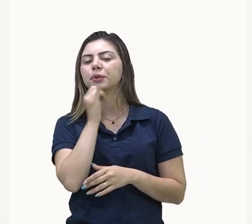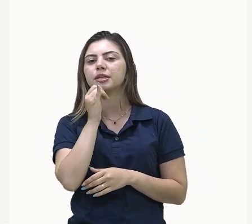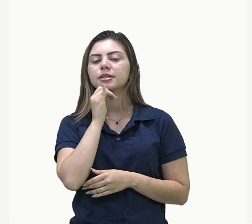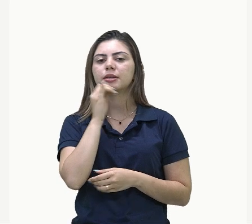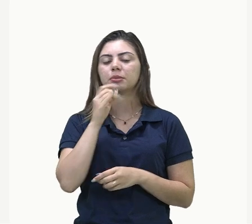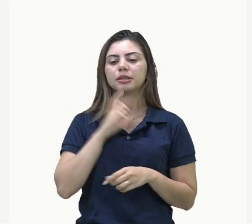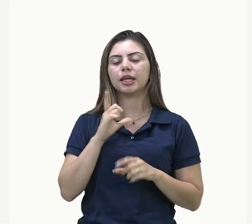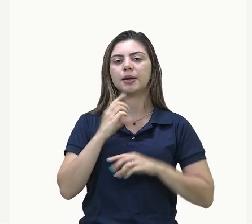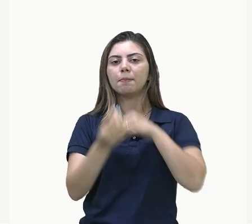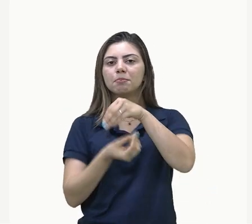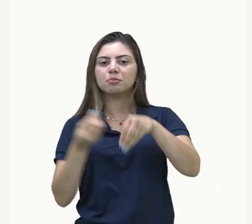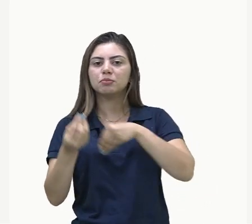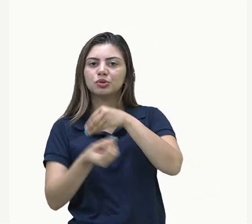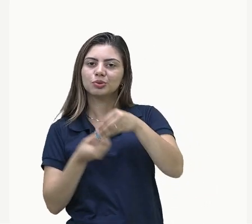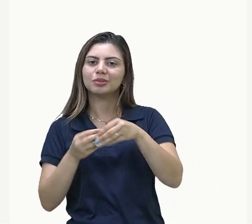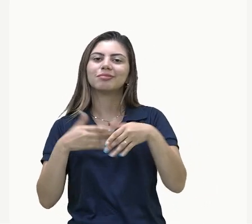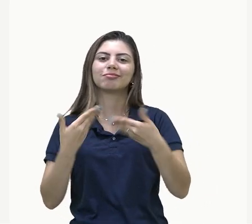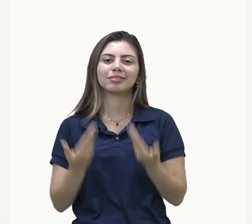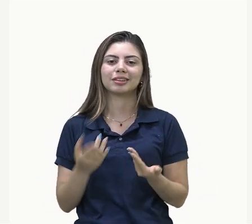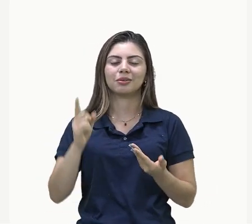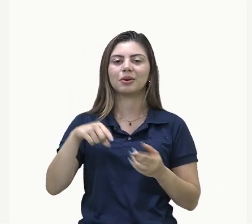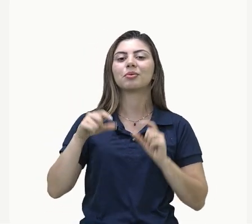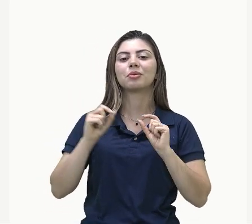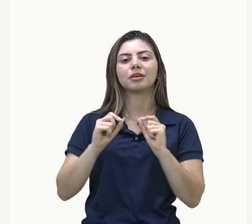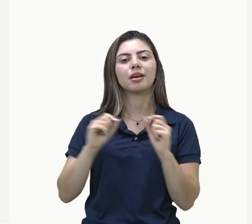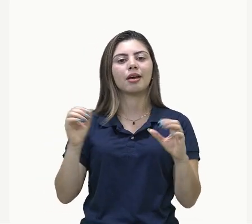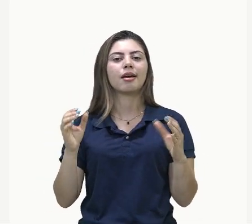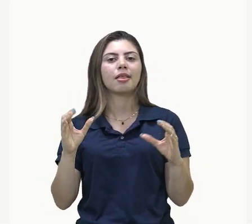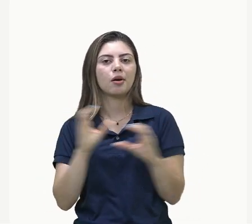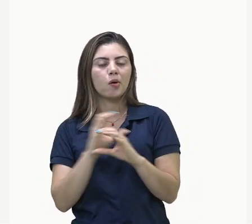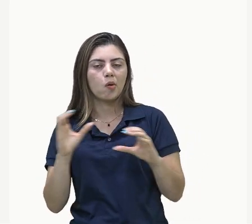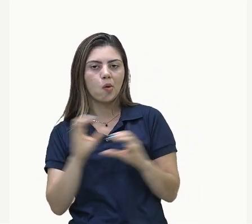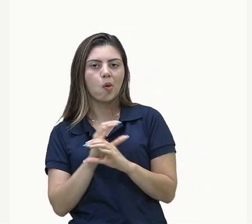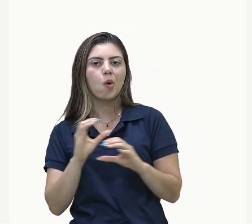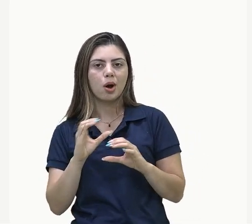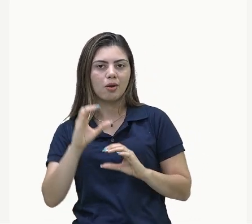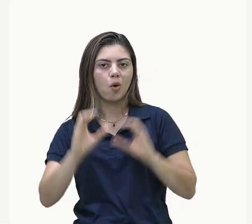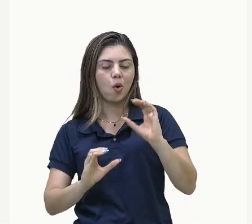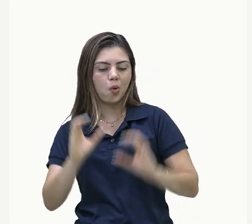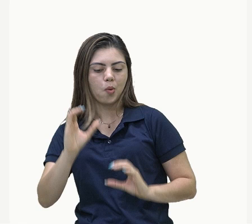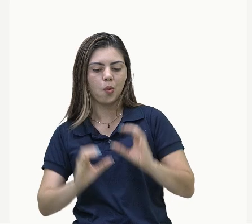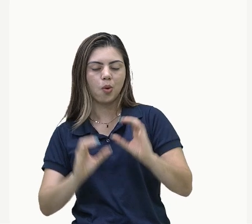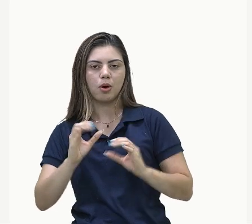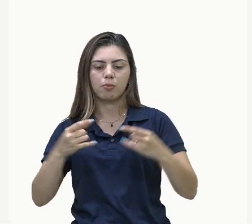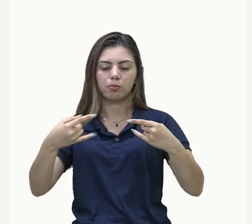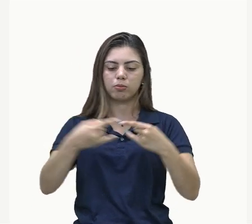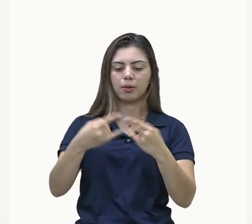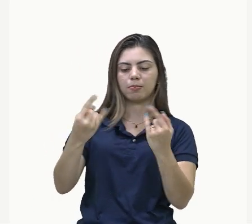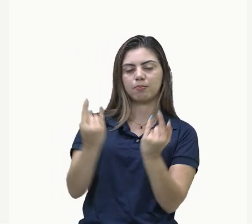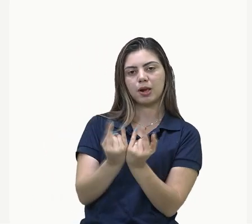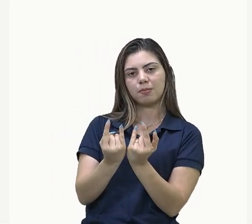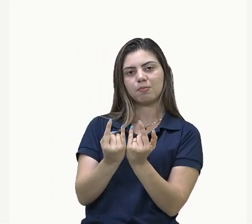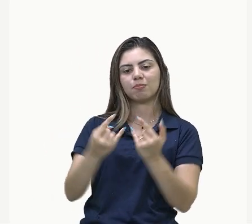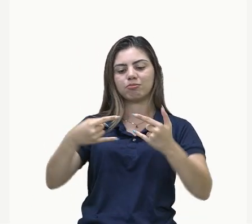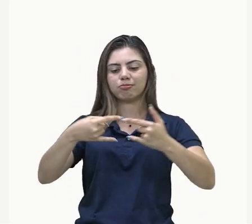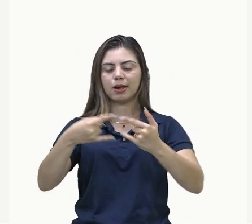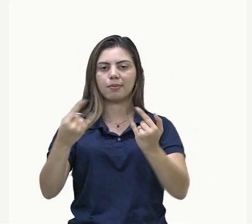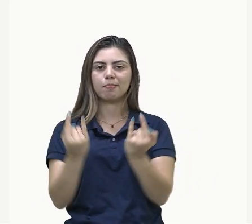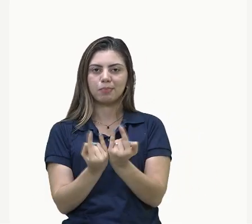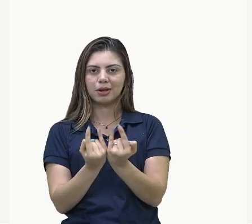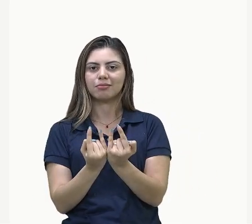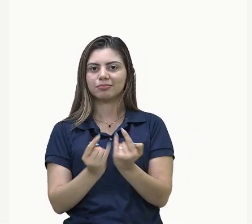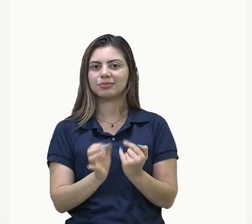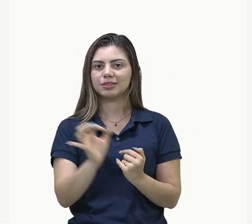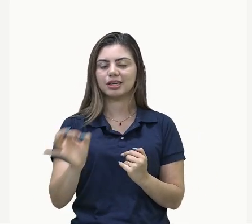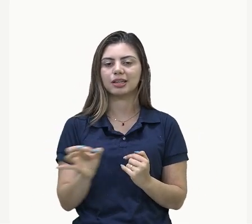associação mista? O nome já está dizendo, é que você terá um momento em série e uma associação em paralelo.